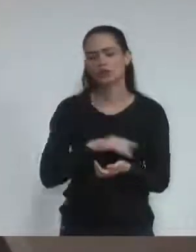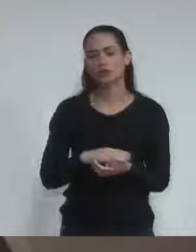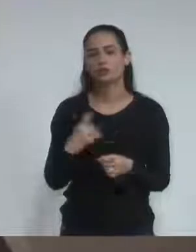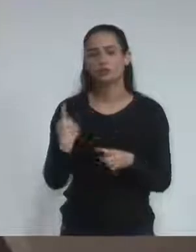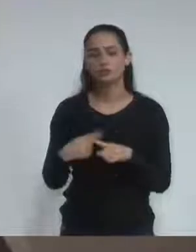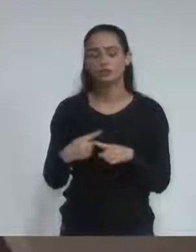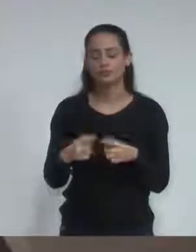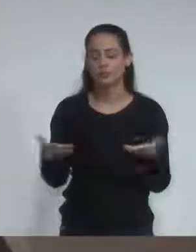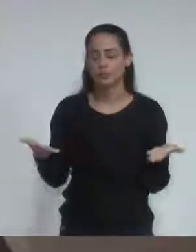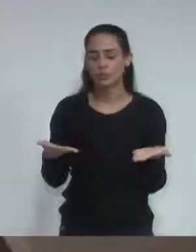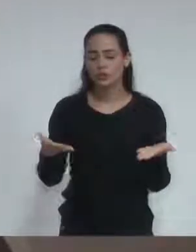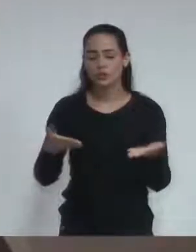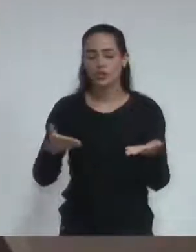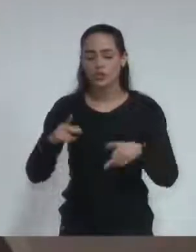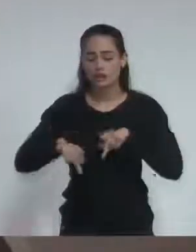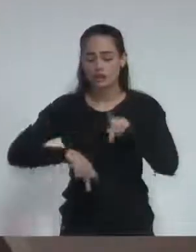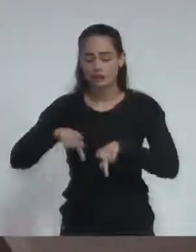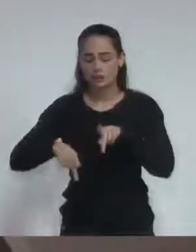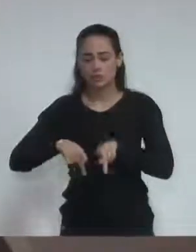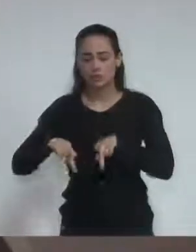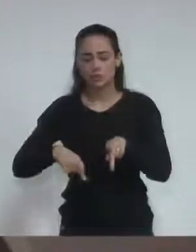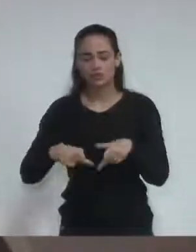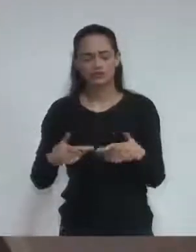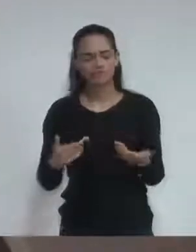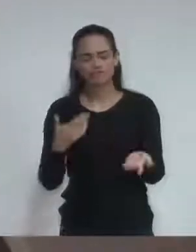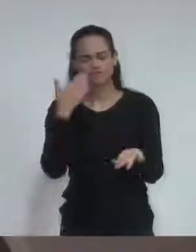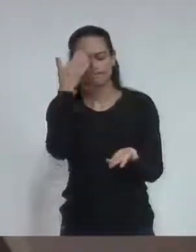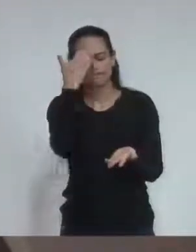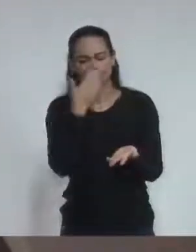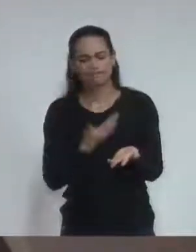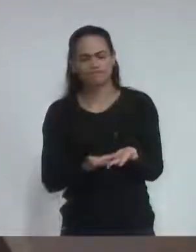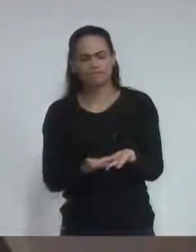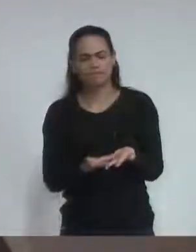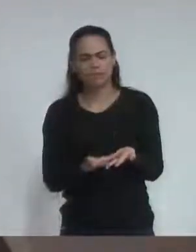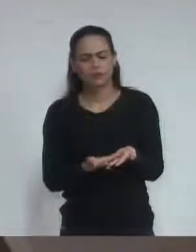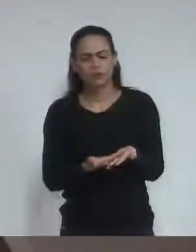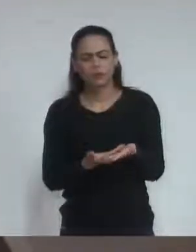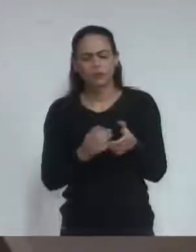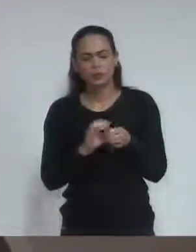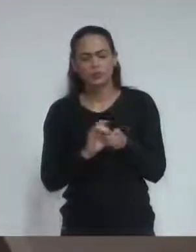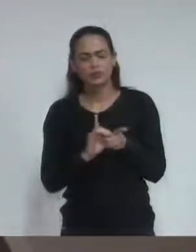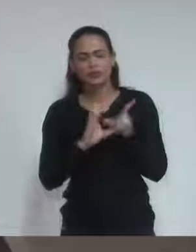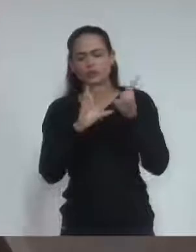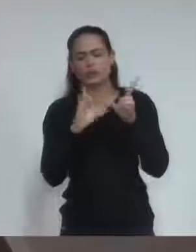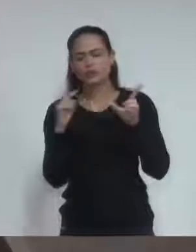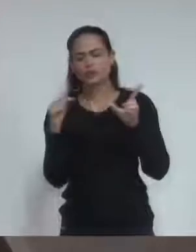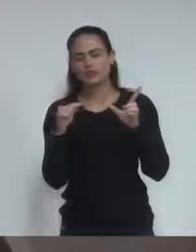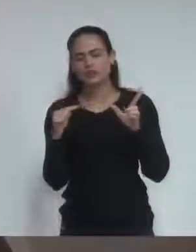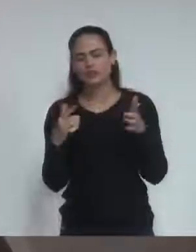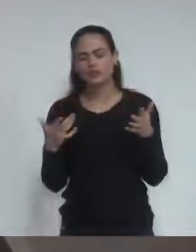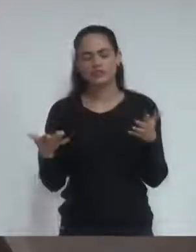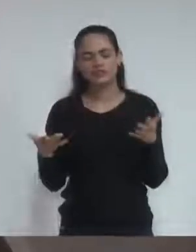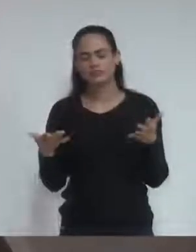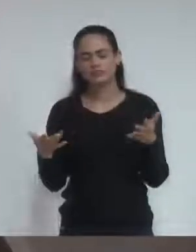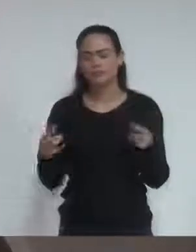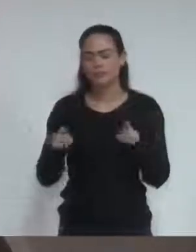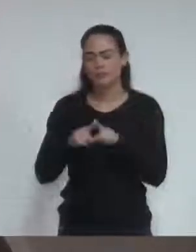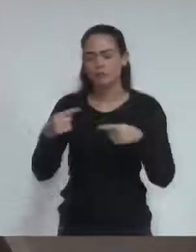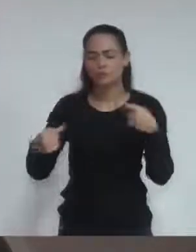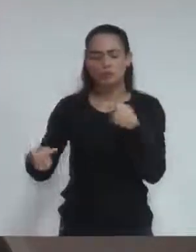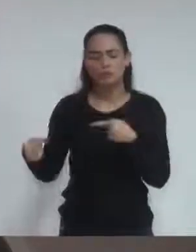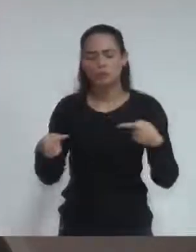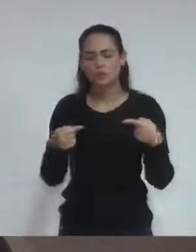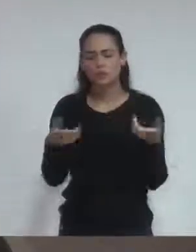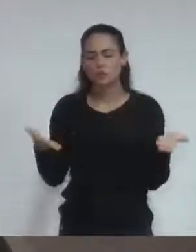essa descrença no sistema democrático, né, na democracia e na política como forma de resolver as questões e os